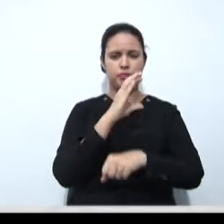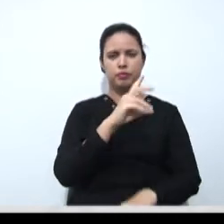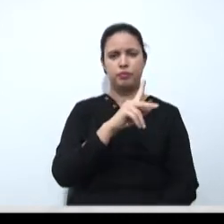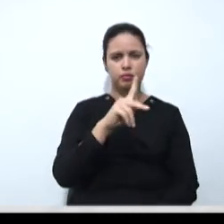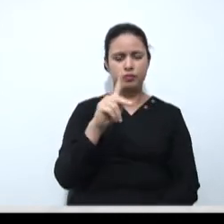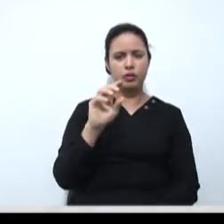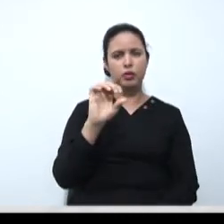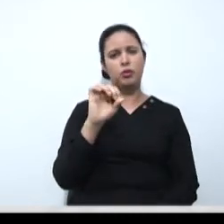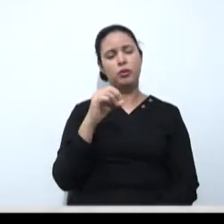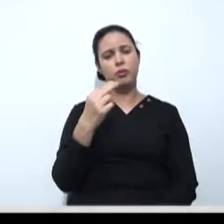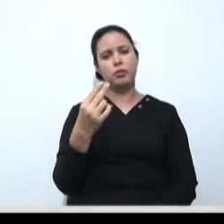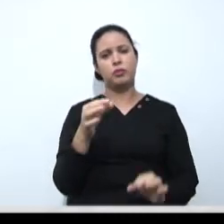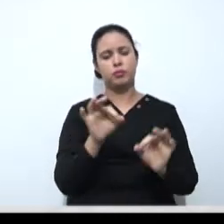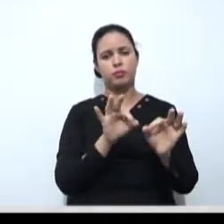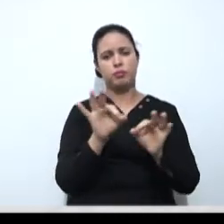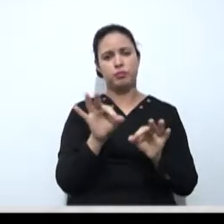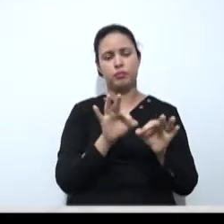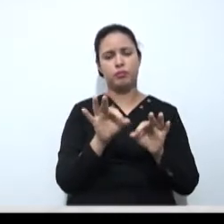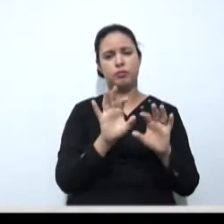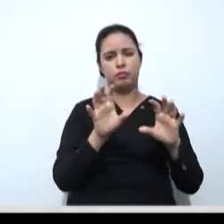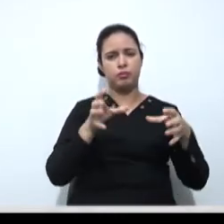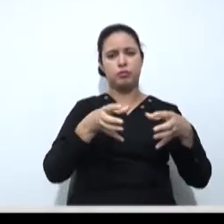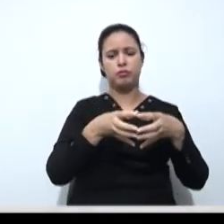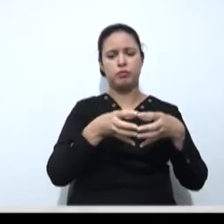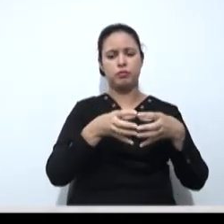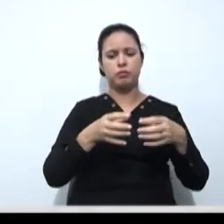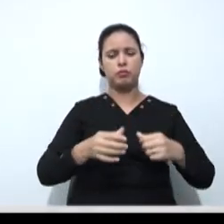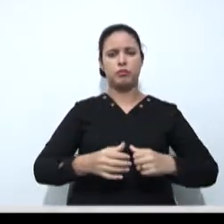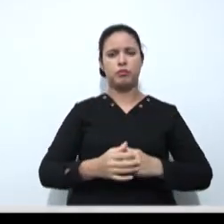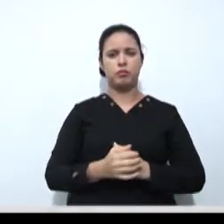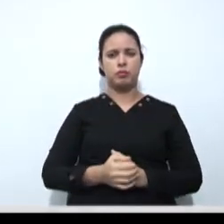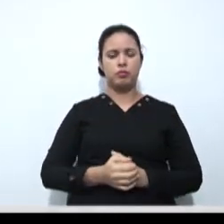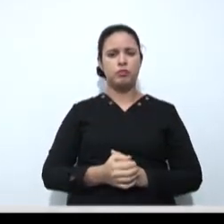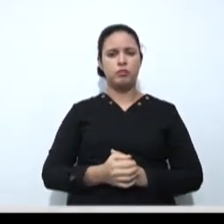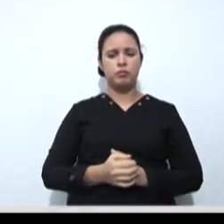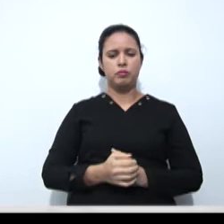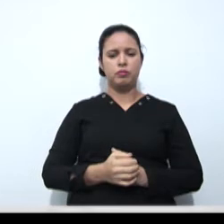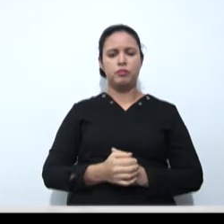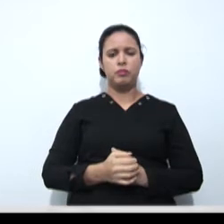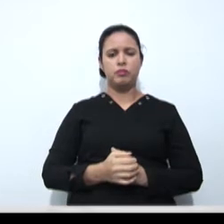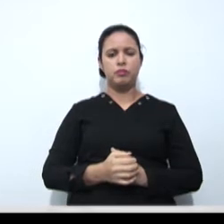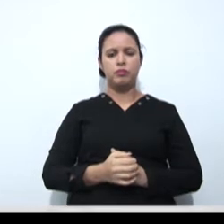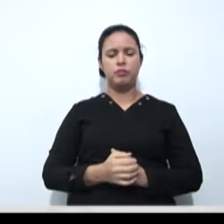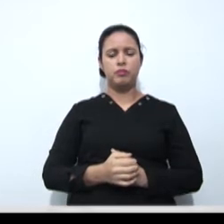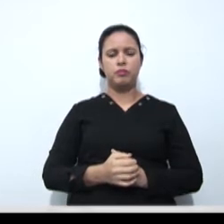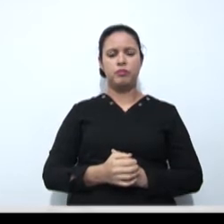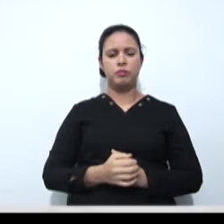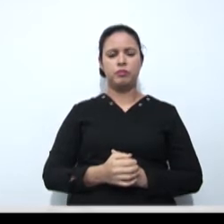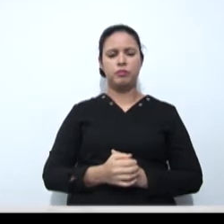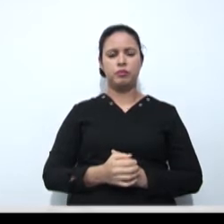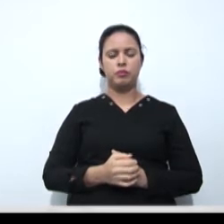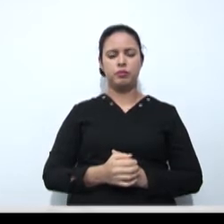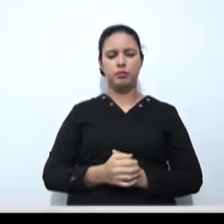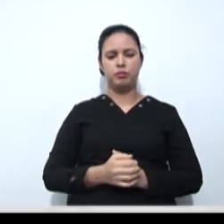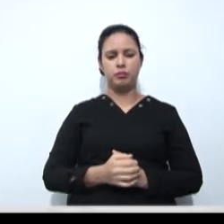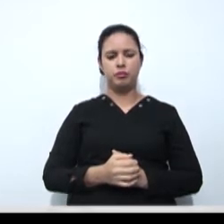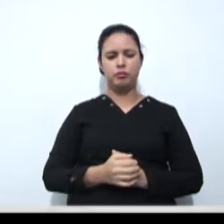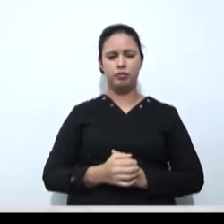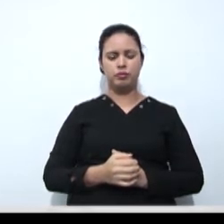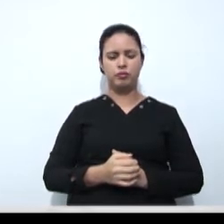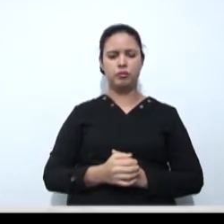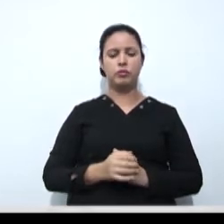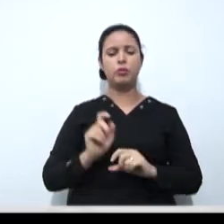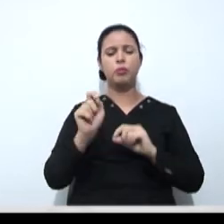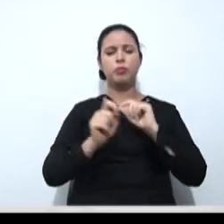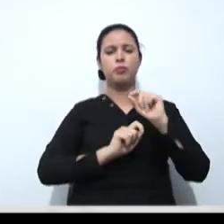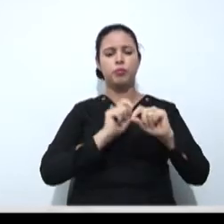ou da organização coletiva. E aí, a gente também vai resgatar aqui o que é esse